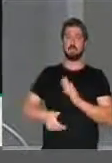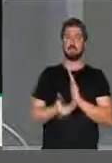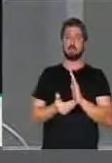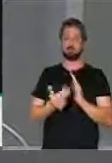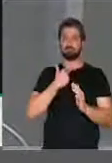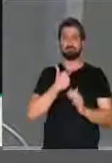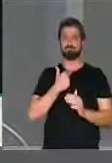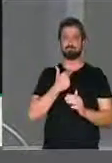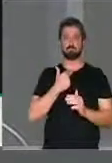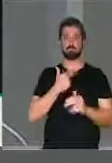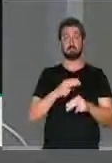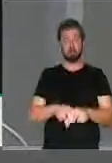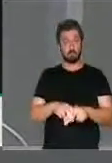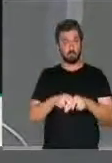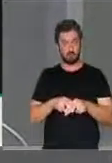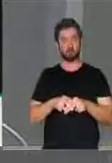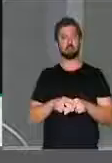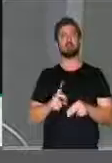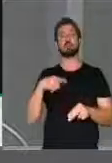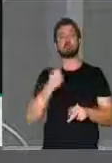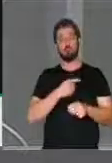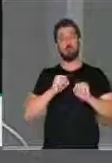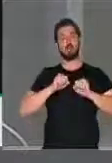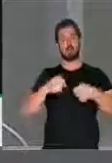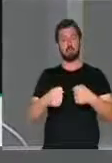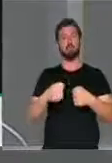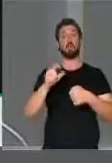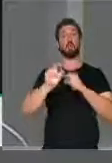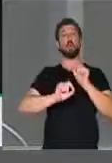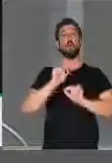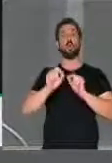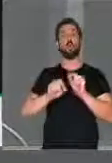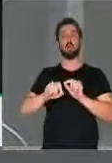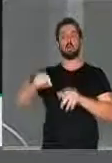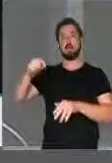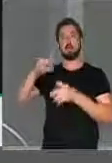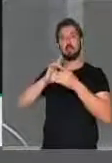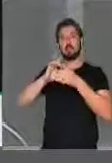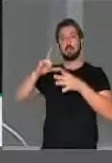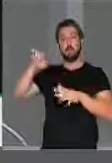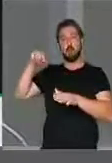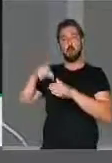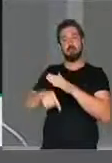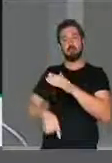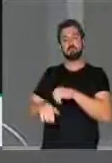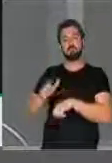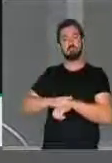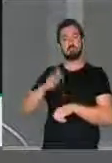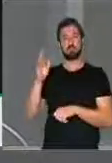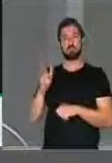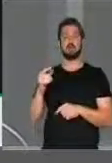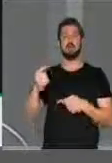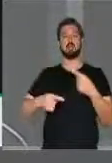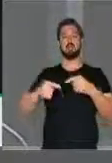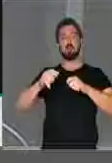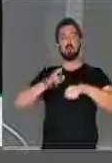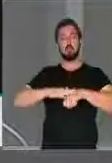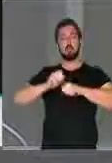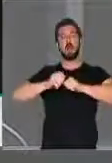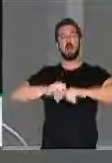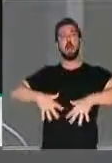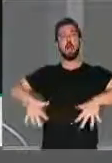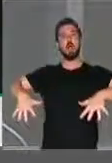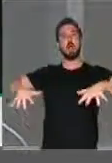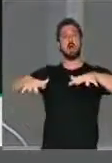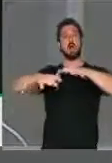nesse parlamento. Por isso, nós defendemos exatamente o aprofundamento da democracia e um debate mais amplo,